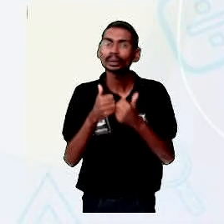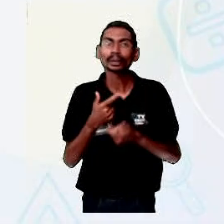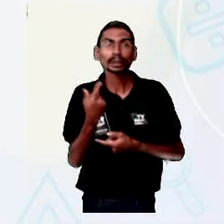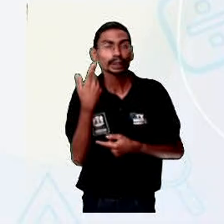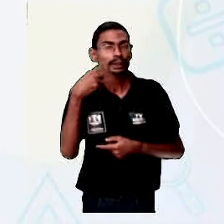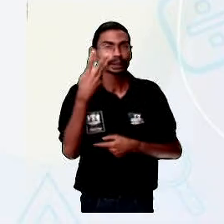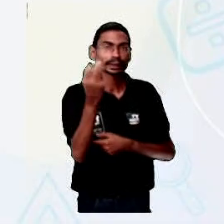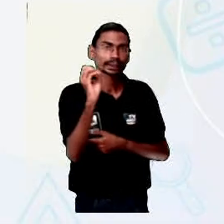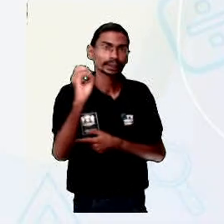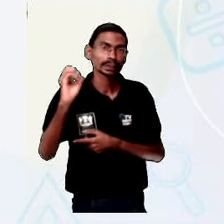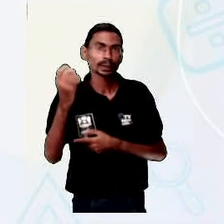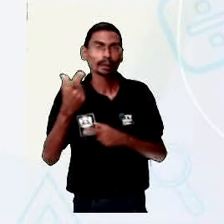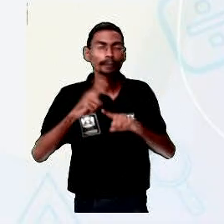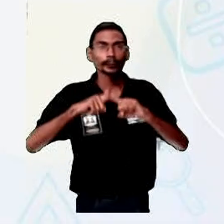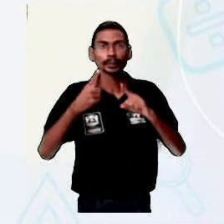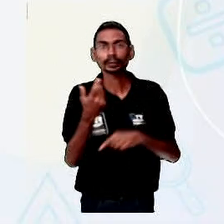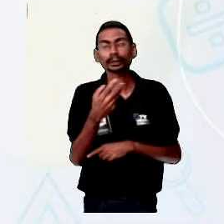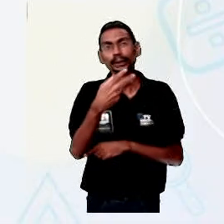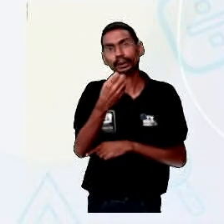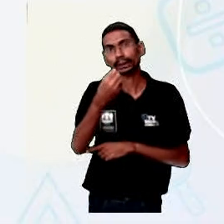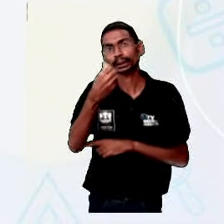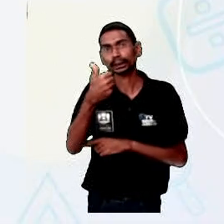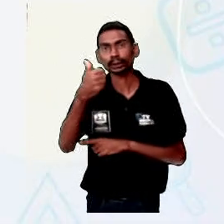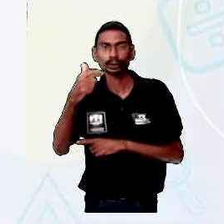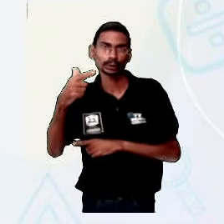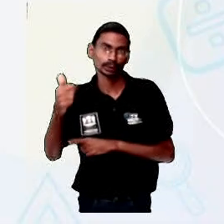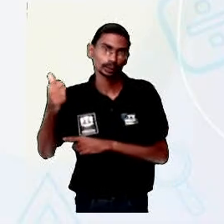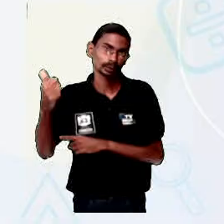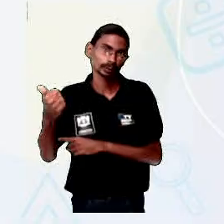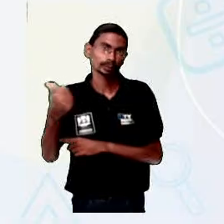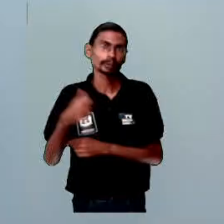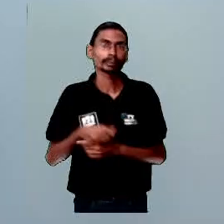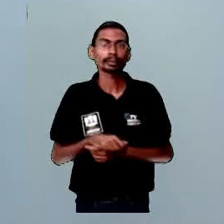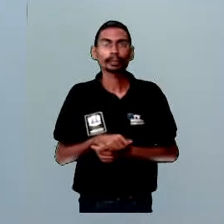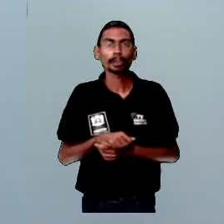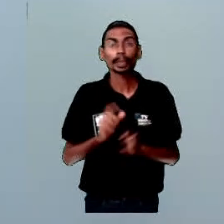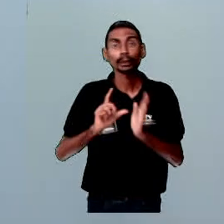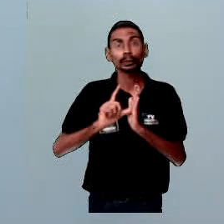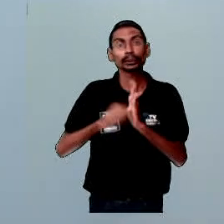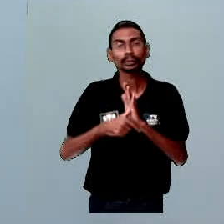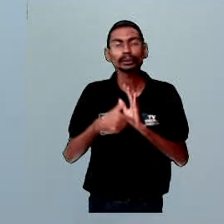300 mais 1 vai dar 301. Esse é o sucessor de 300.